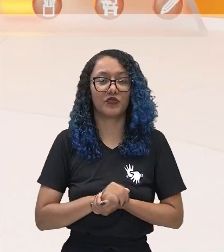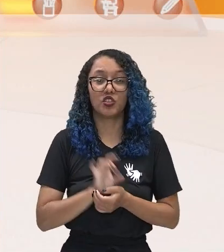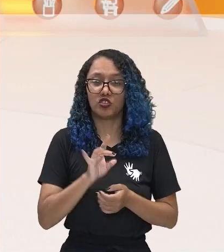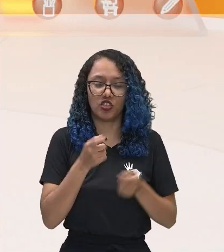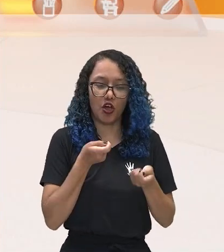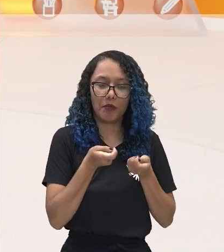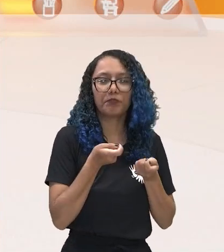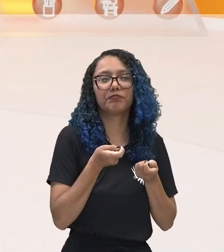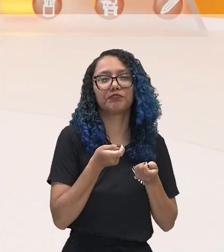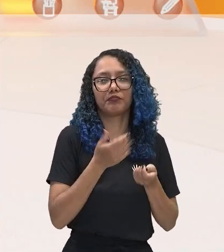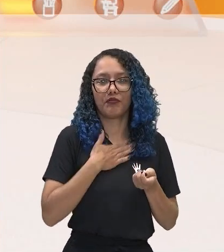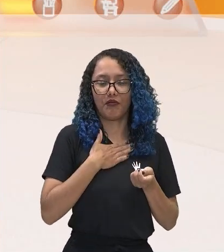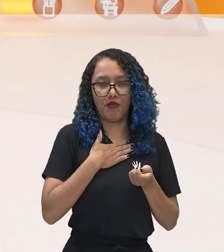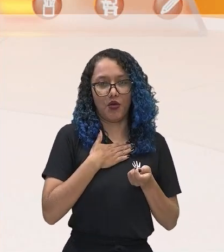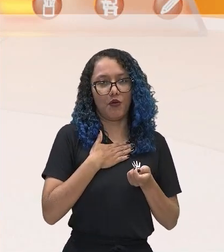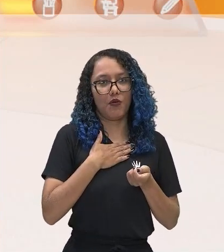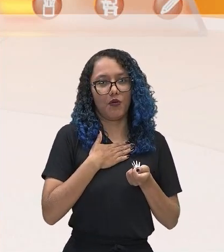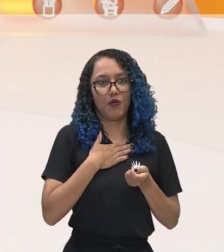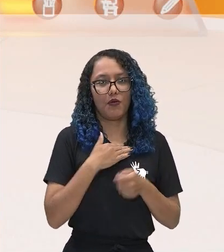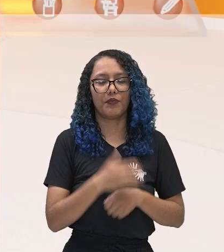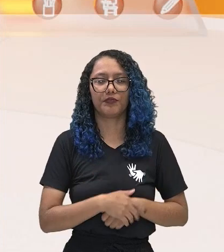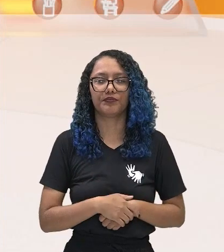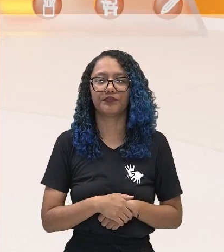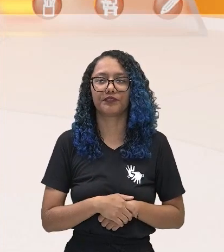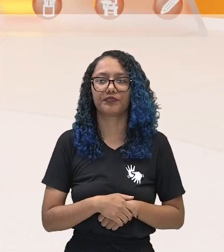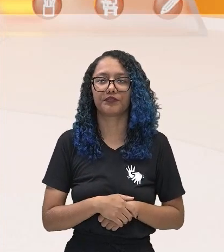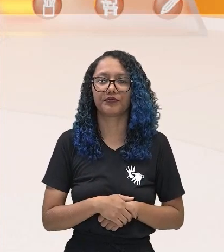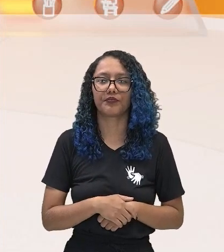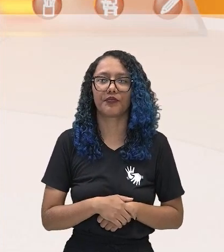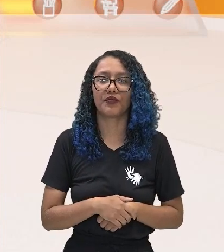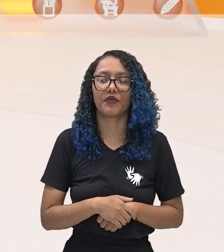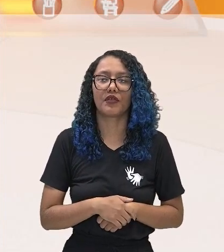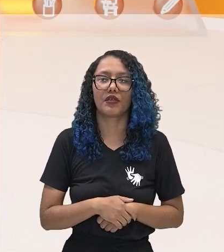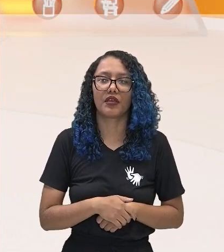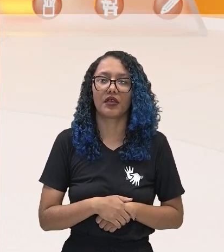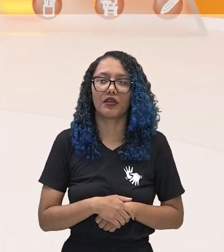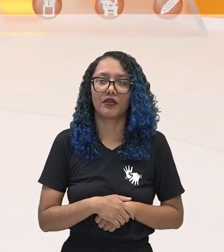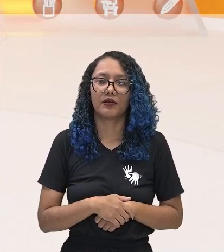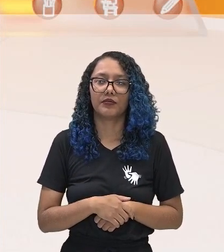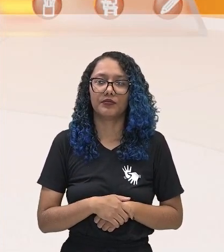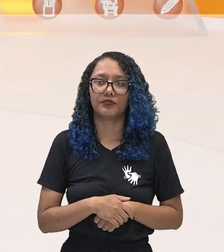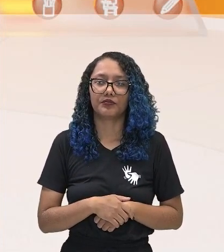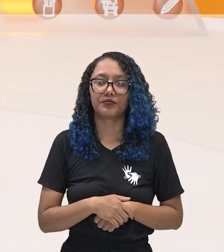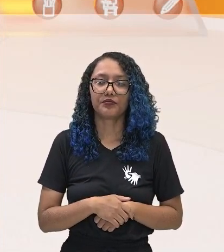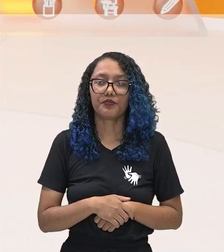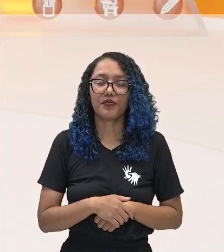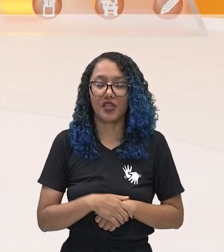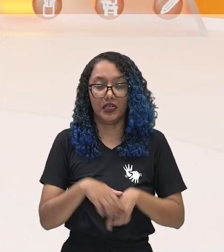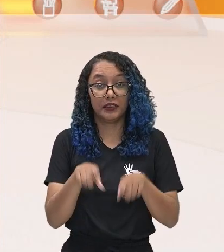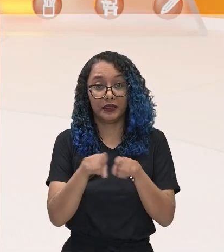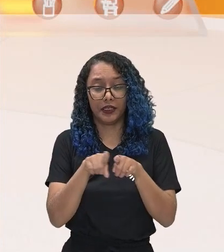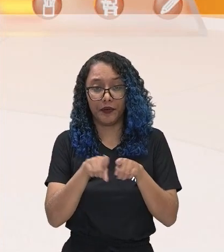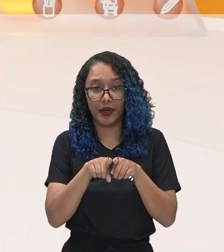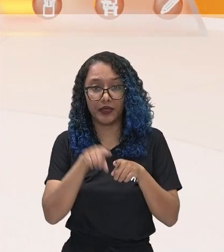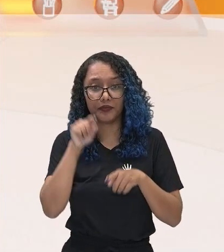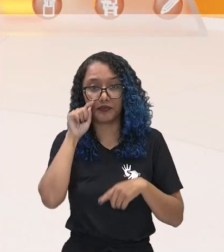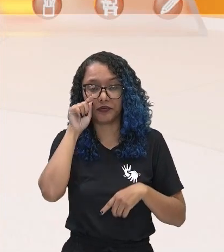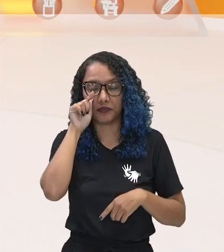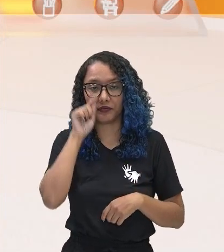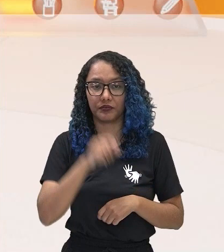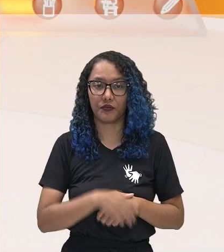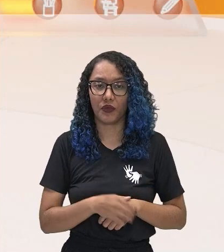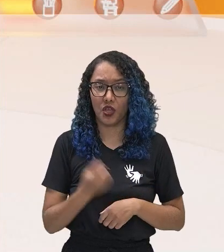nisso daí. Nós vamos ver isso daqui a pouquinho, tá bom? Porque olha só, o que nós somos ou o